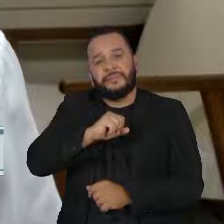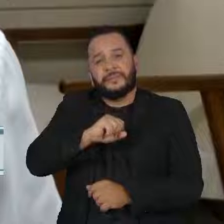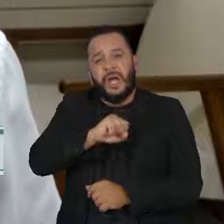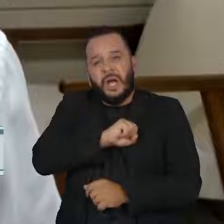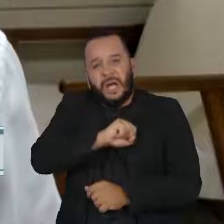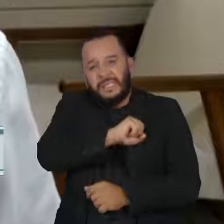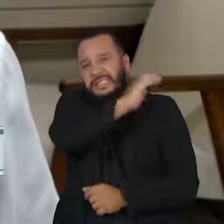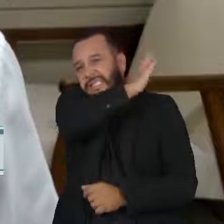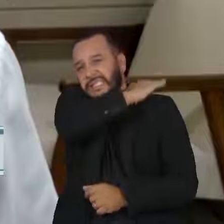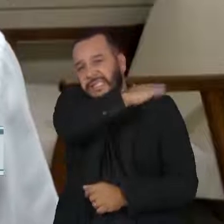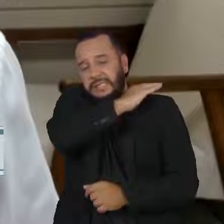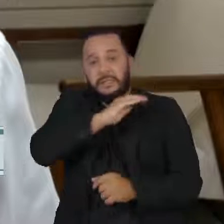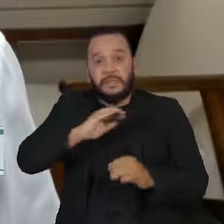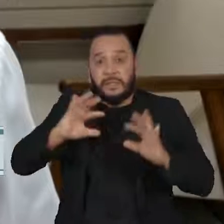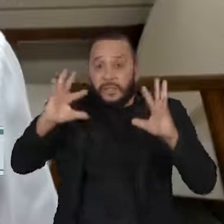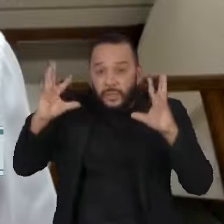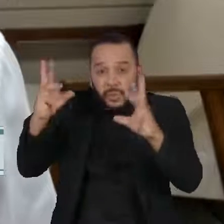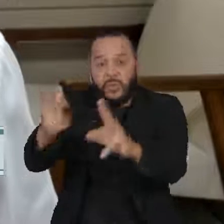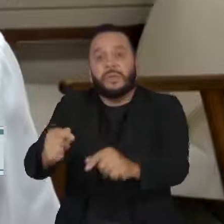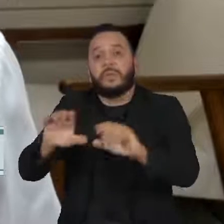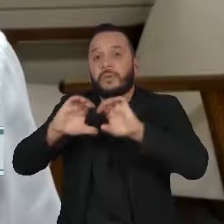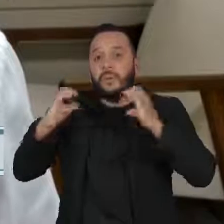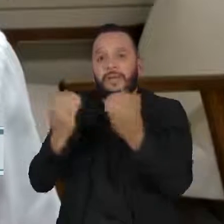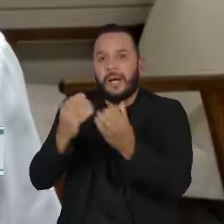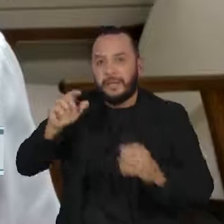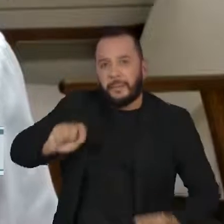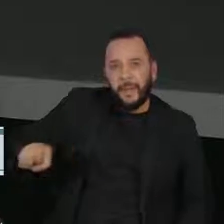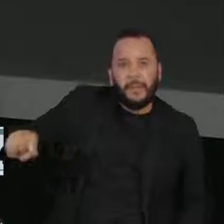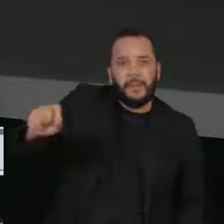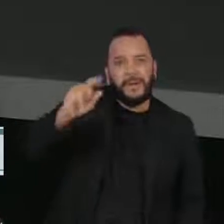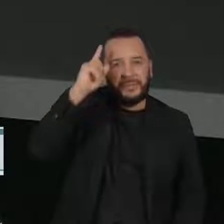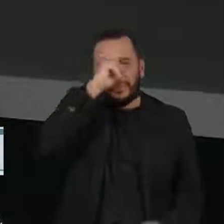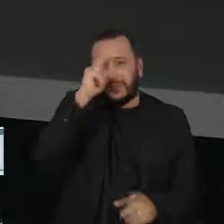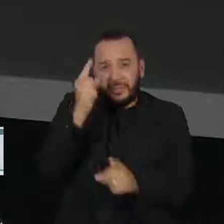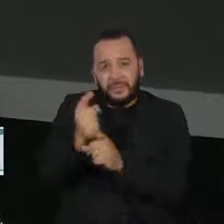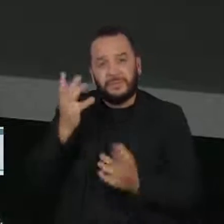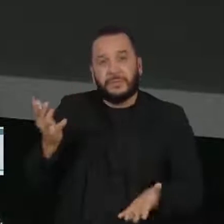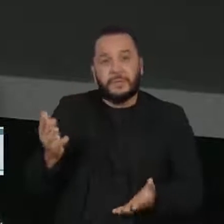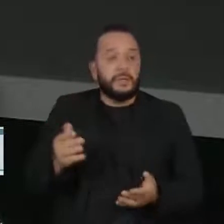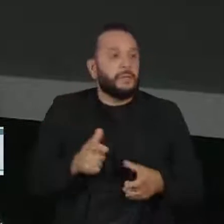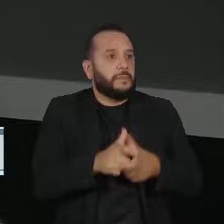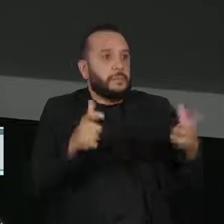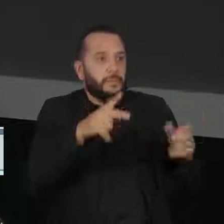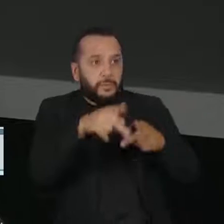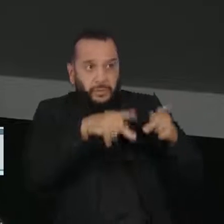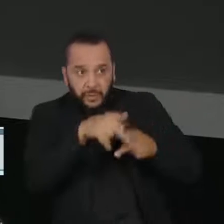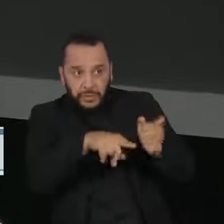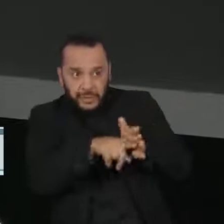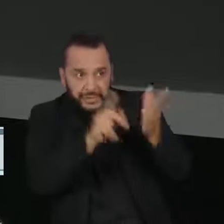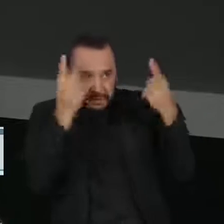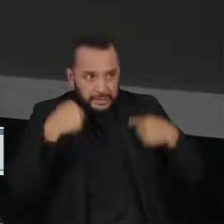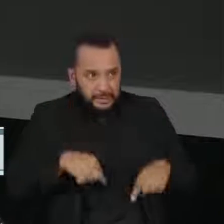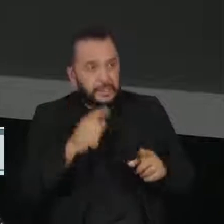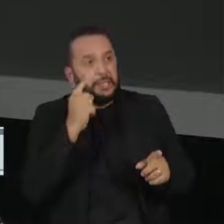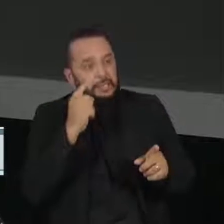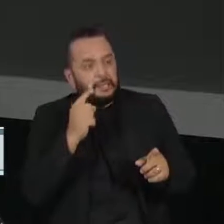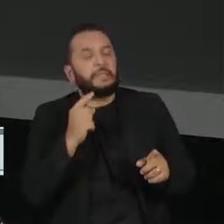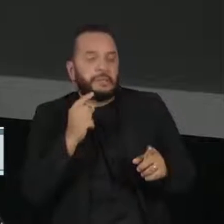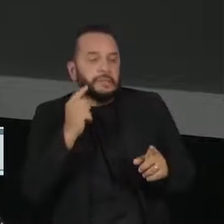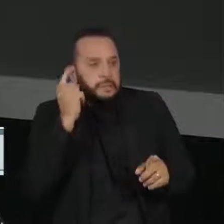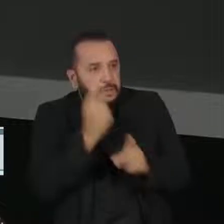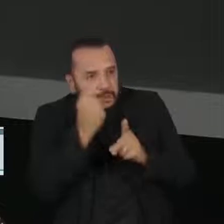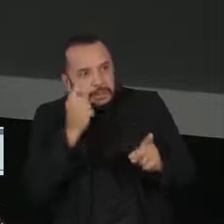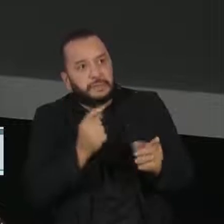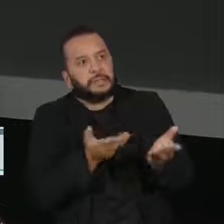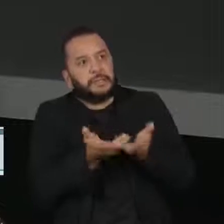todas as comunidades que são mais afetadas. E para a maioria da população seria feito o diagnóstico e o tratamento pelo SUS.